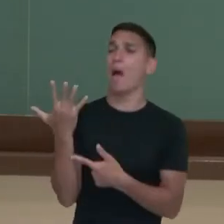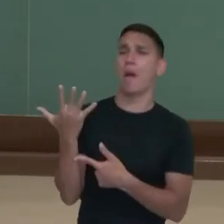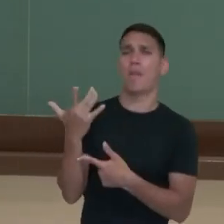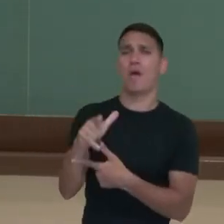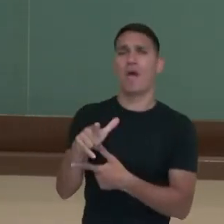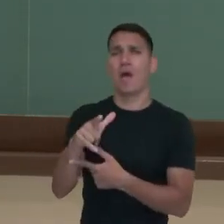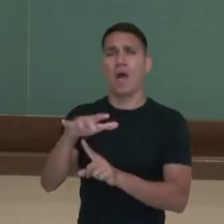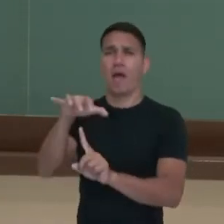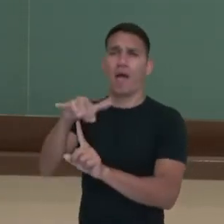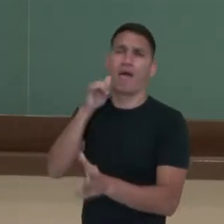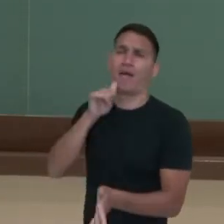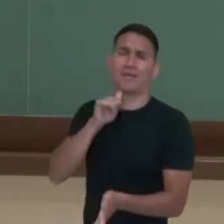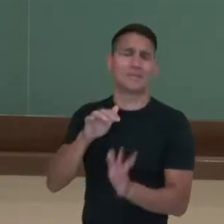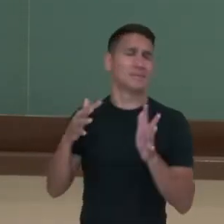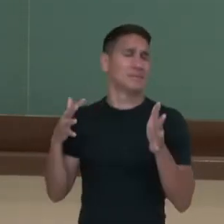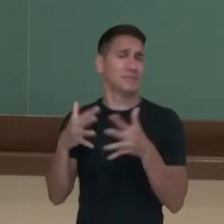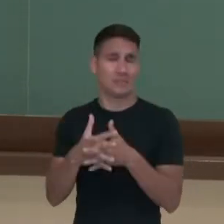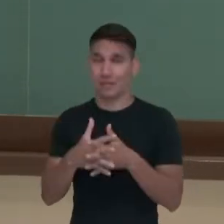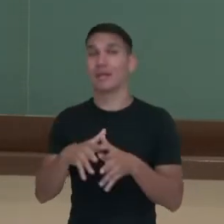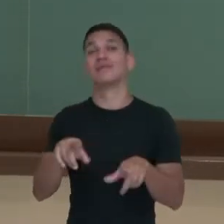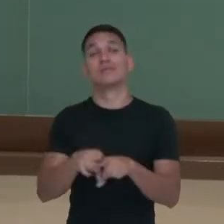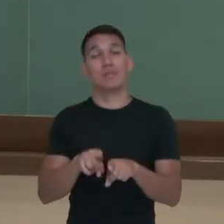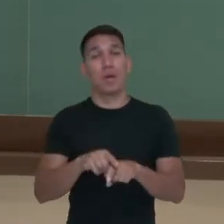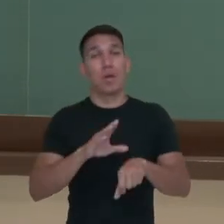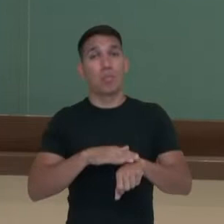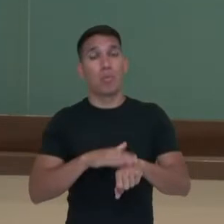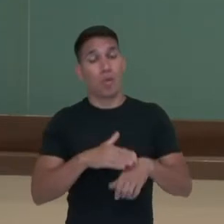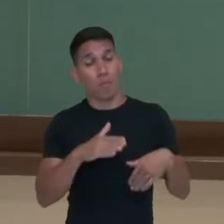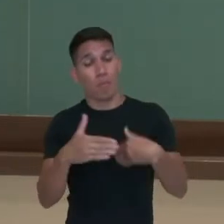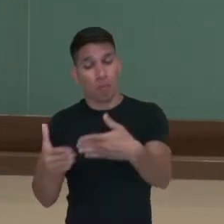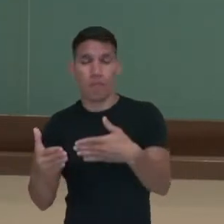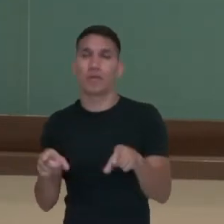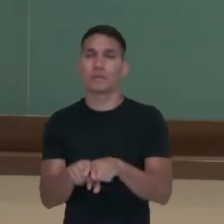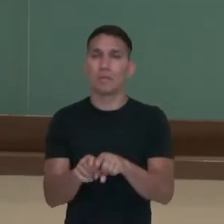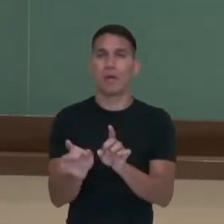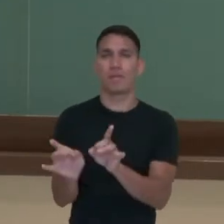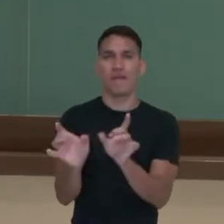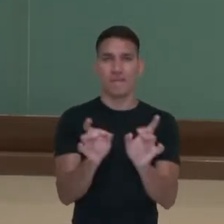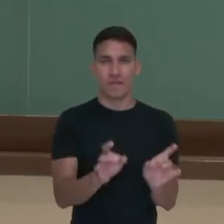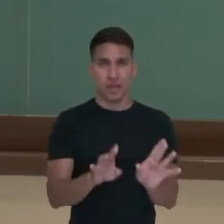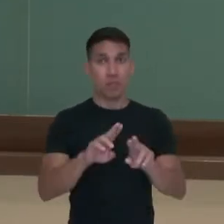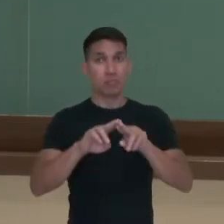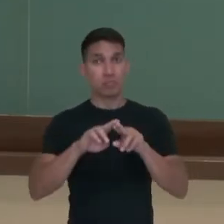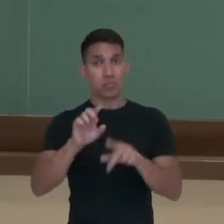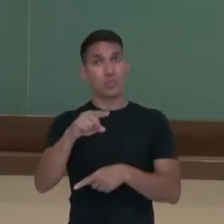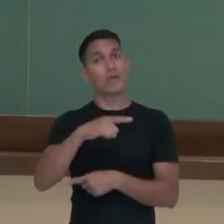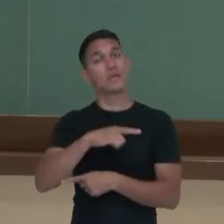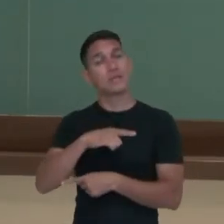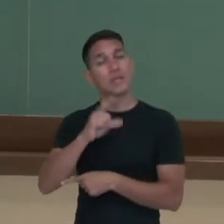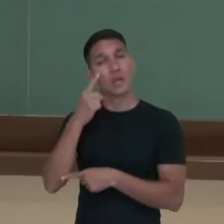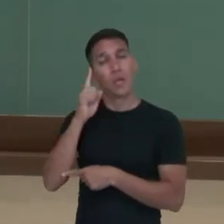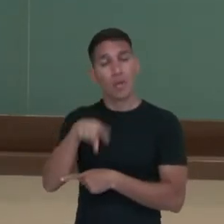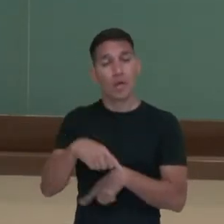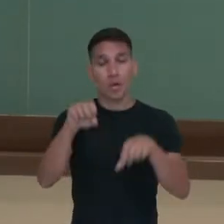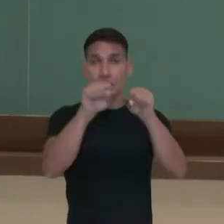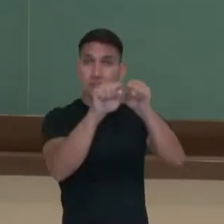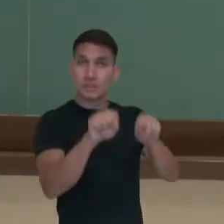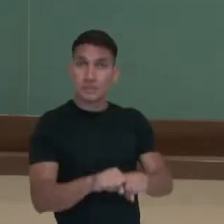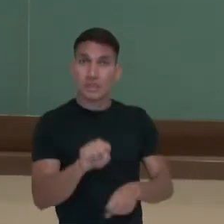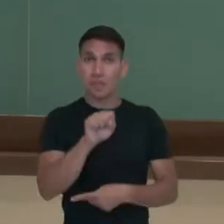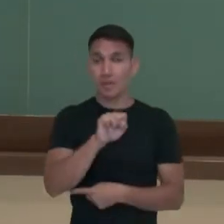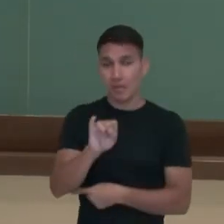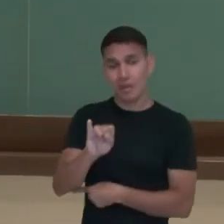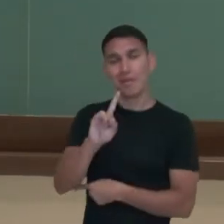na parte da produção, dos materiais, quanto no comércio. Para isso, a gente tem, então, o Sistema Internacional de Unidades,